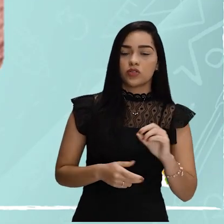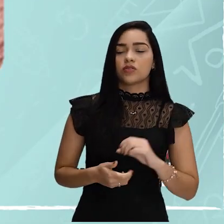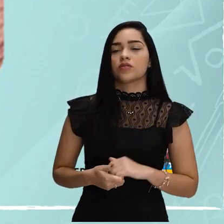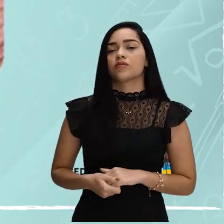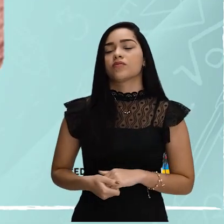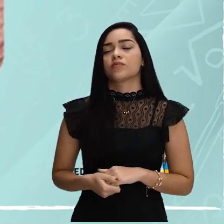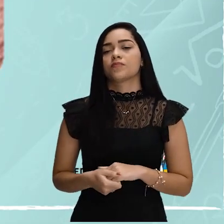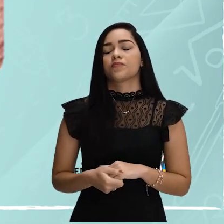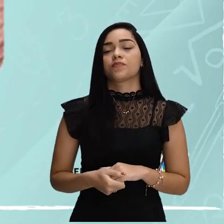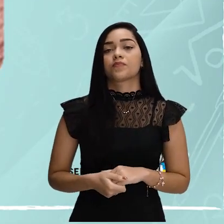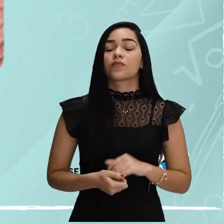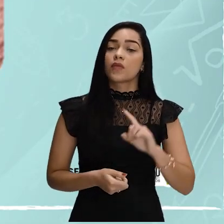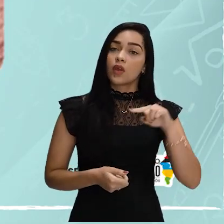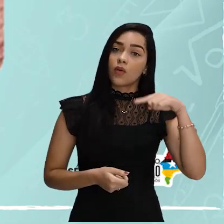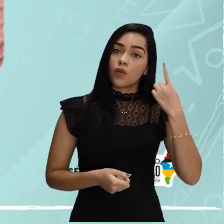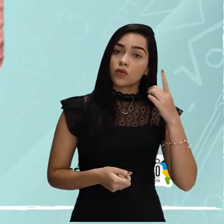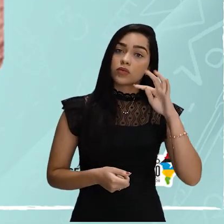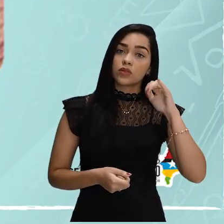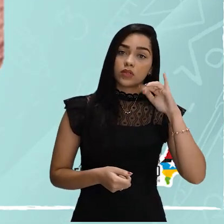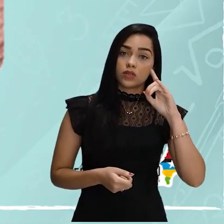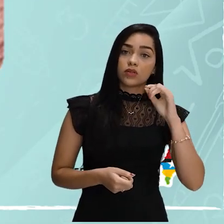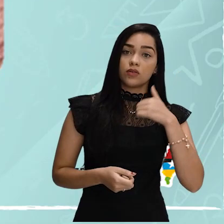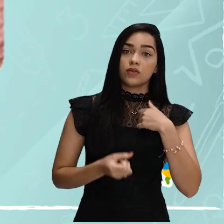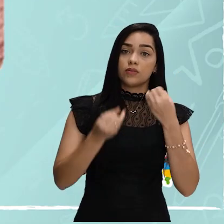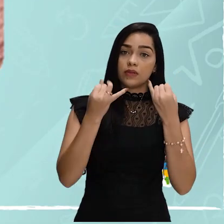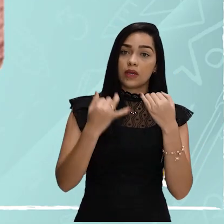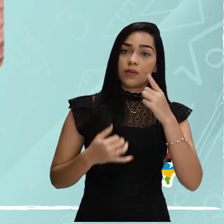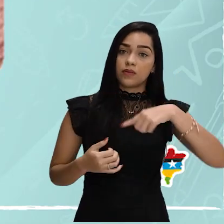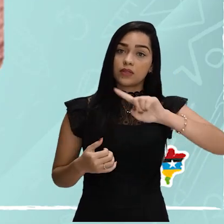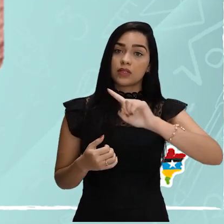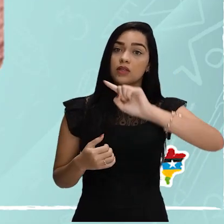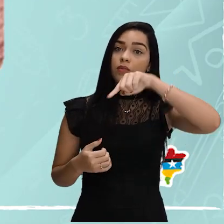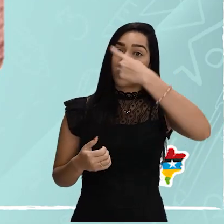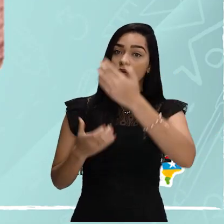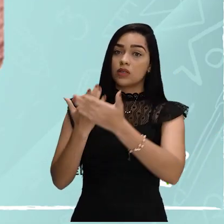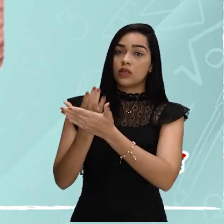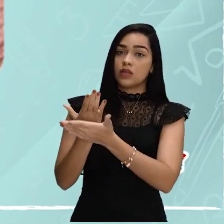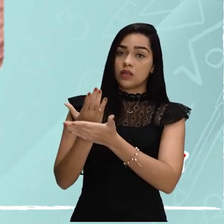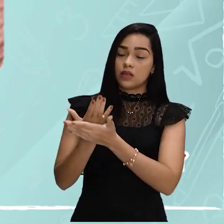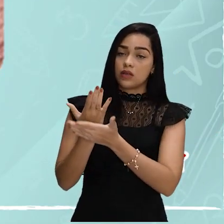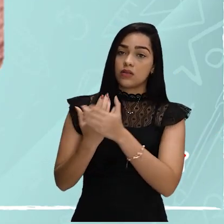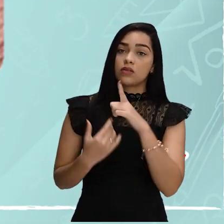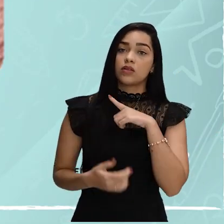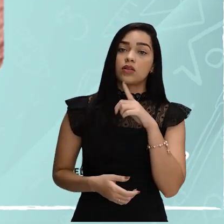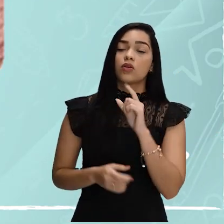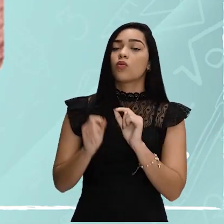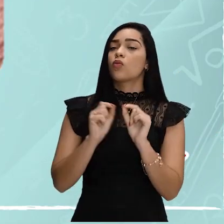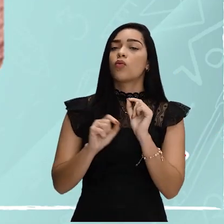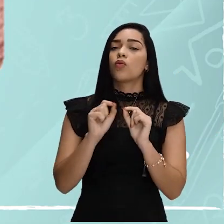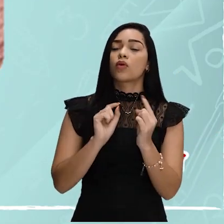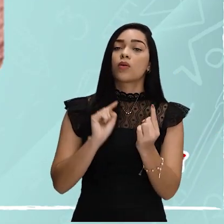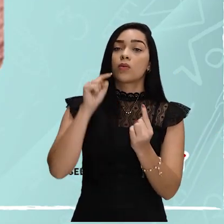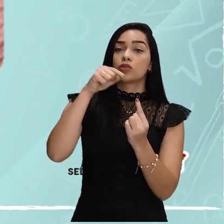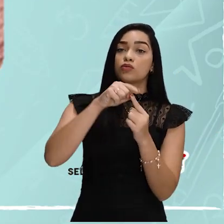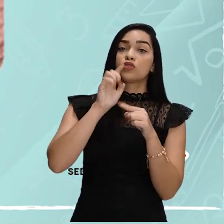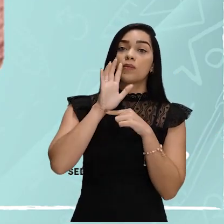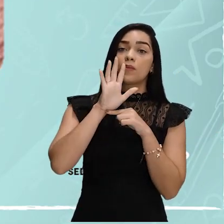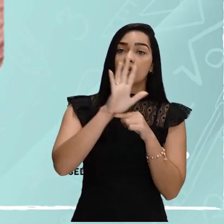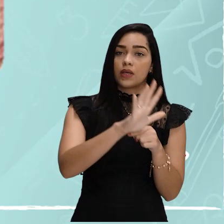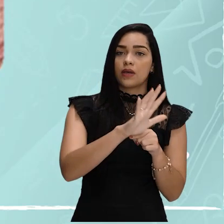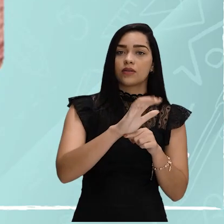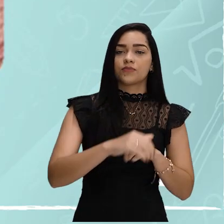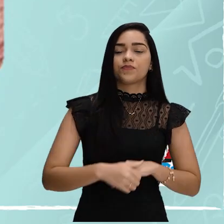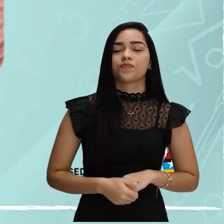tecido conjuntivo, que é um outro tecido que eu vou explicar para vocês numa outra aula, ele serve justamente para dar apoio para o